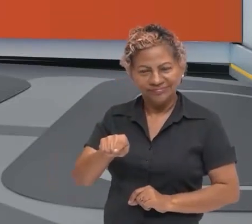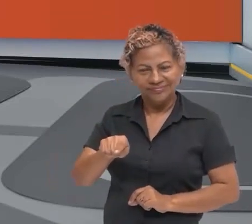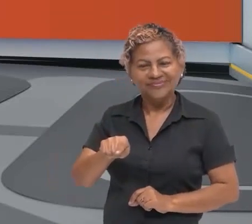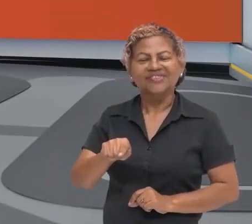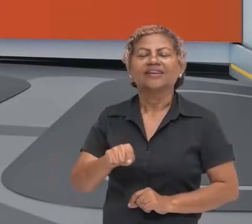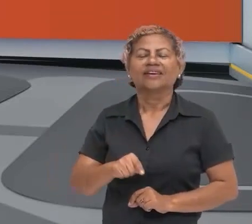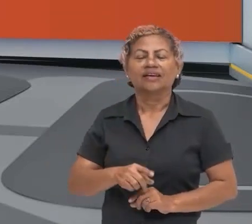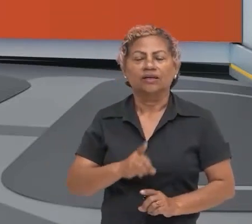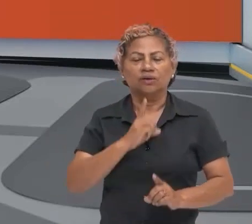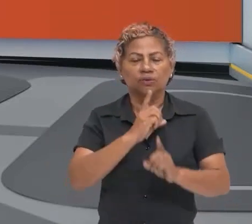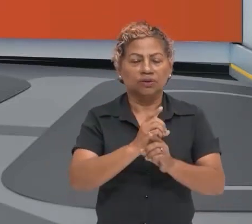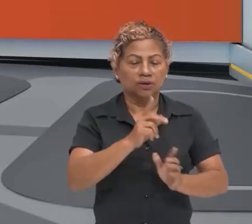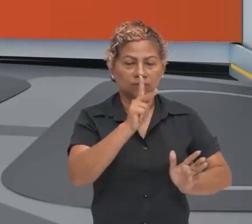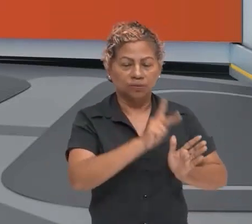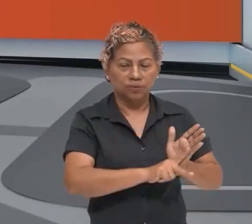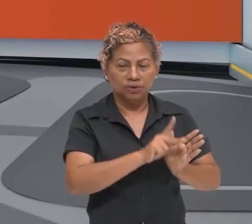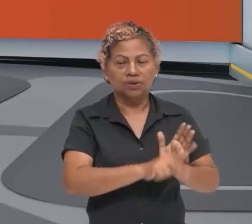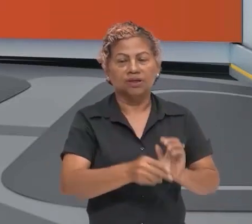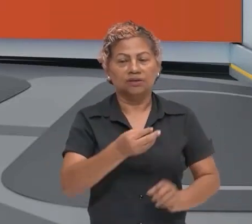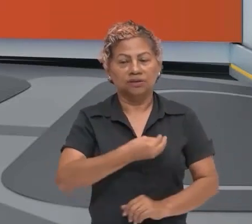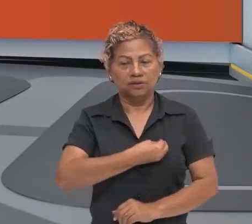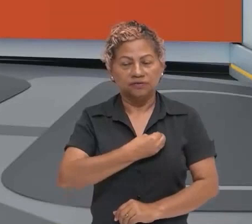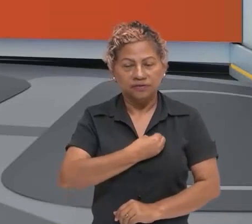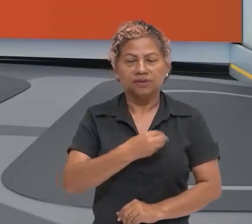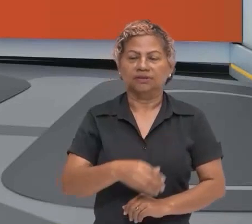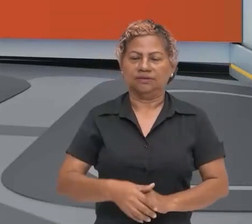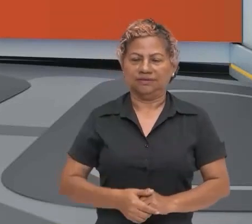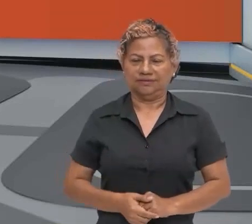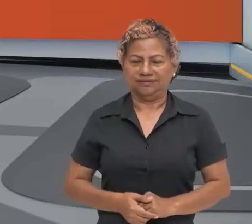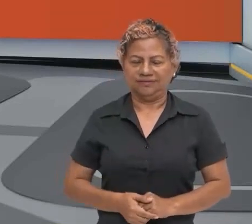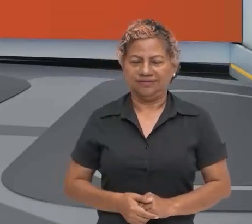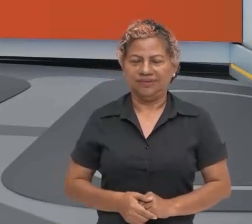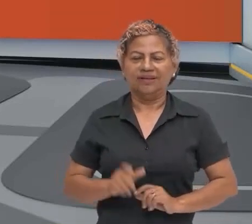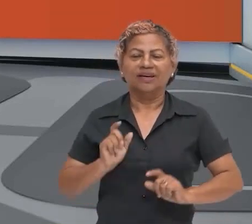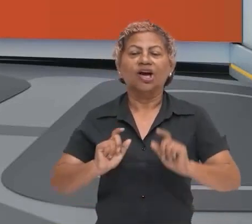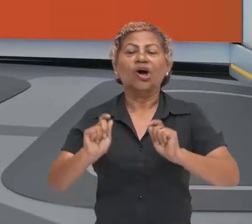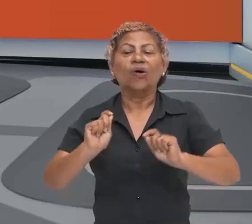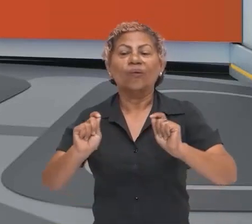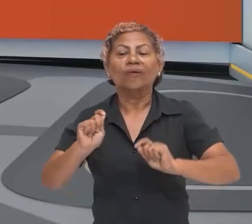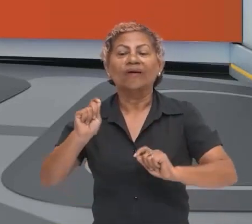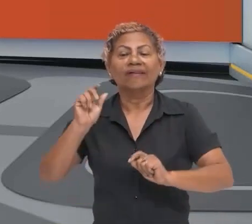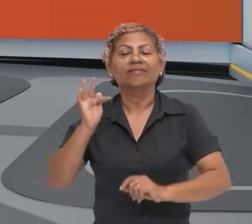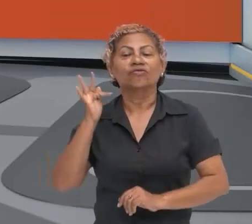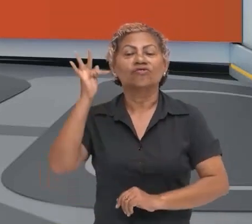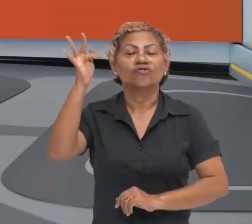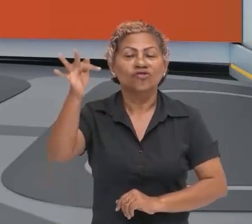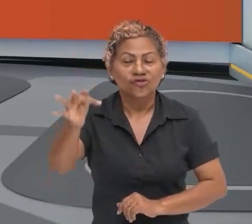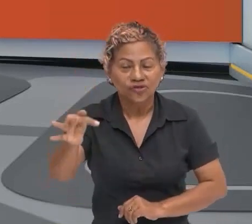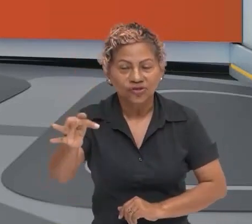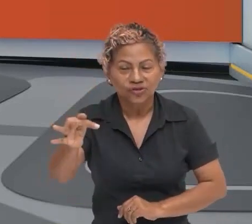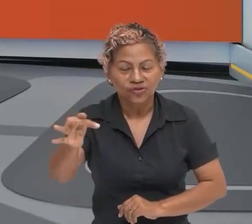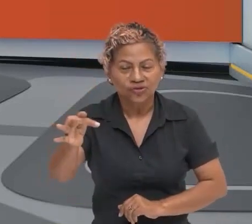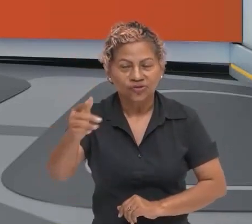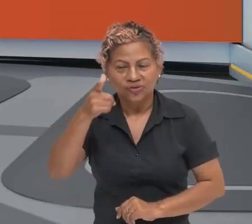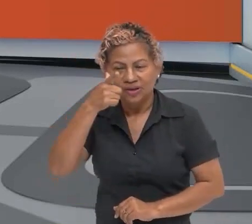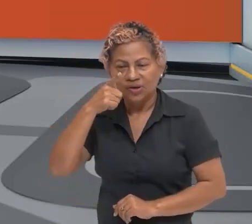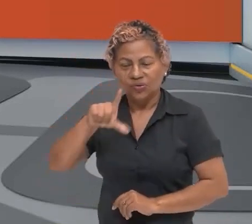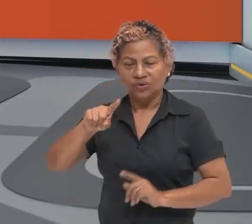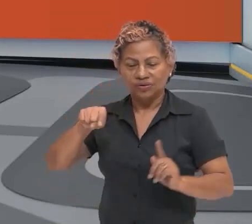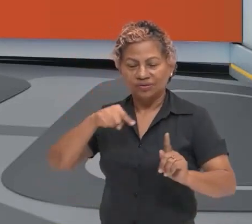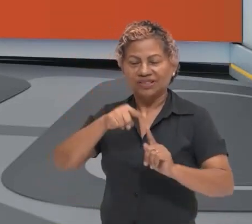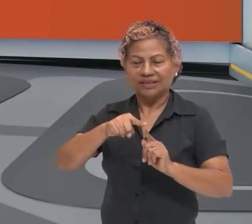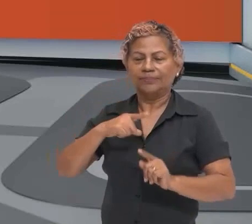projeto, porque projeto nada mais é do que projetar, jogar à frente. E para conseguir o nosso projeto, nós temos que